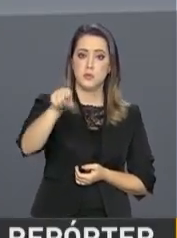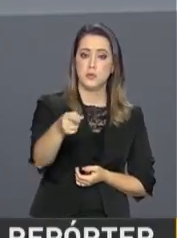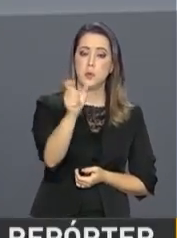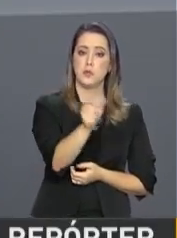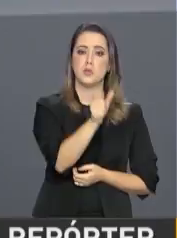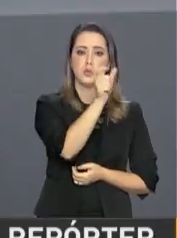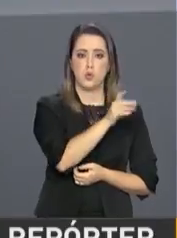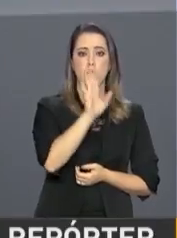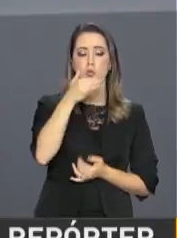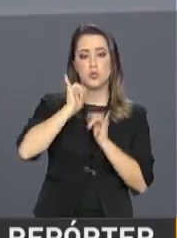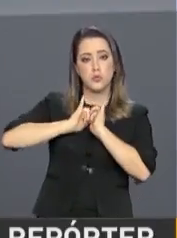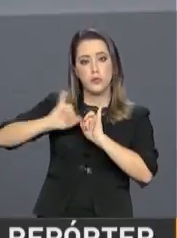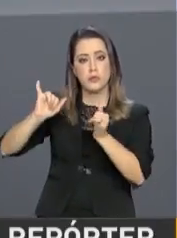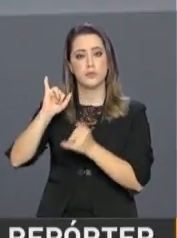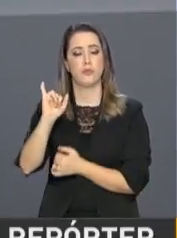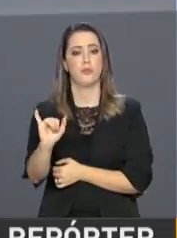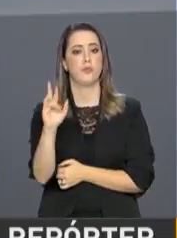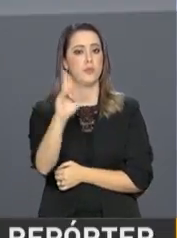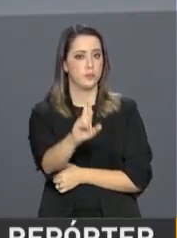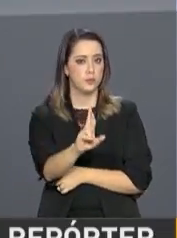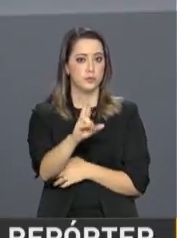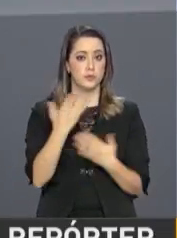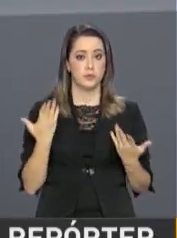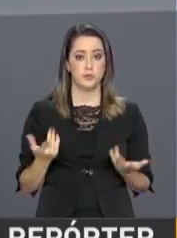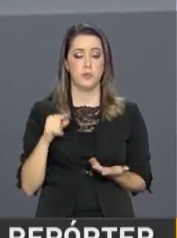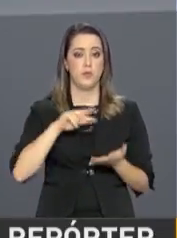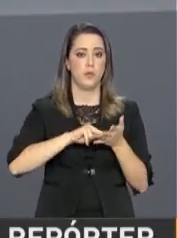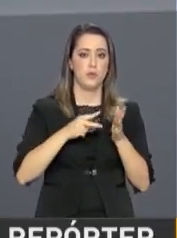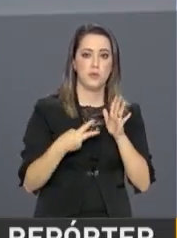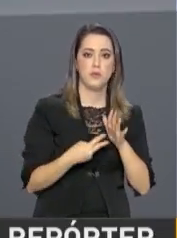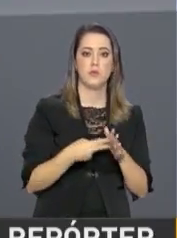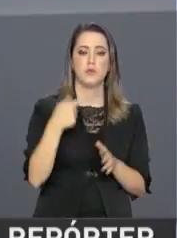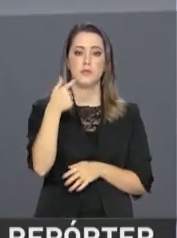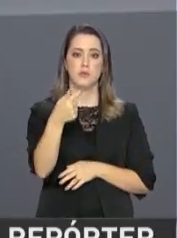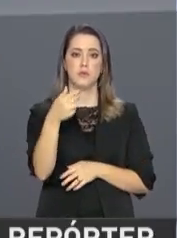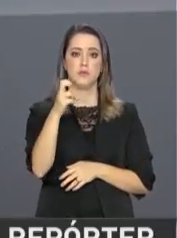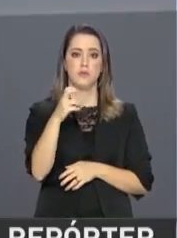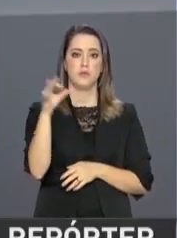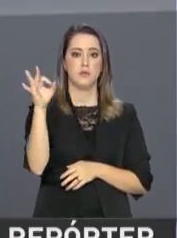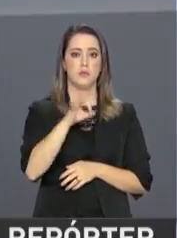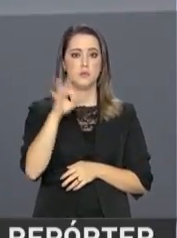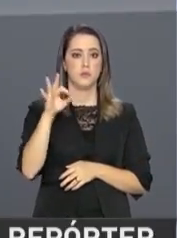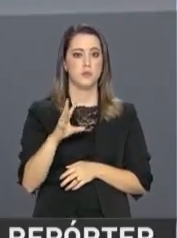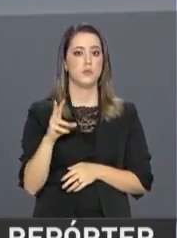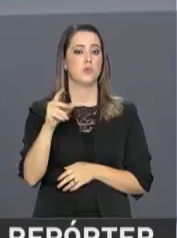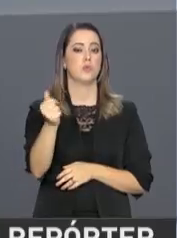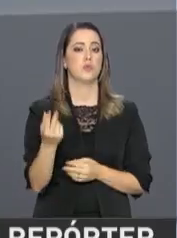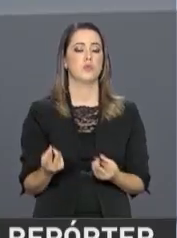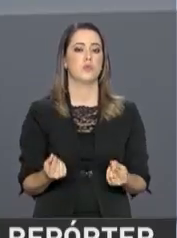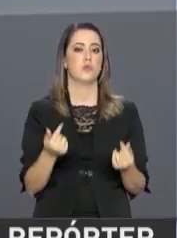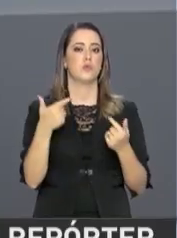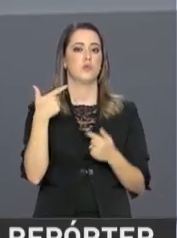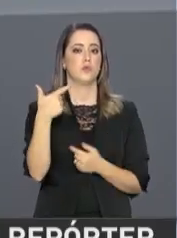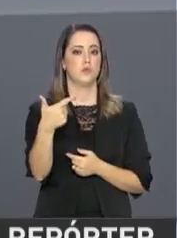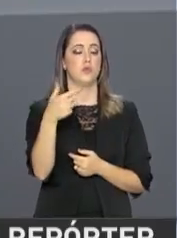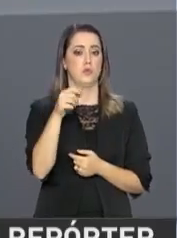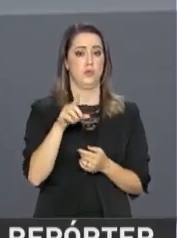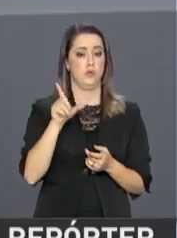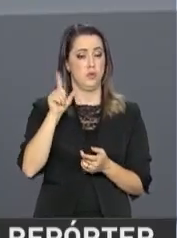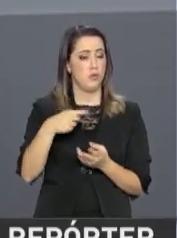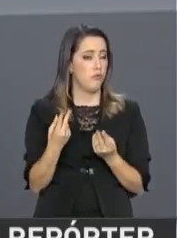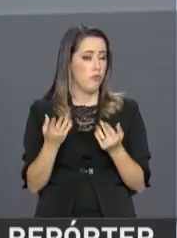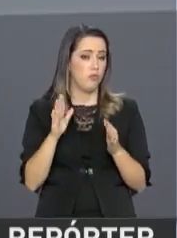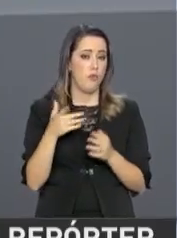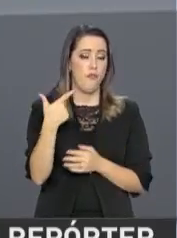físicas já tinham enviado a declaração do imposto de renda isso representa 75% do total estimado para este ano